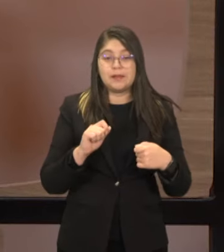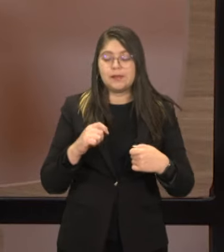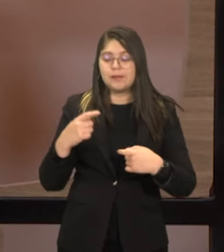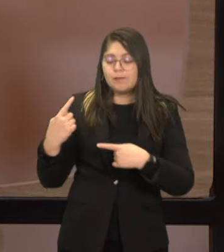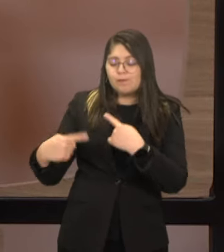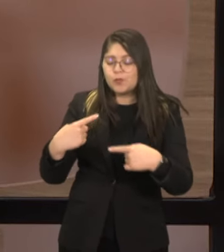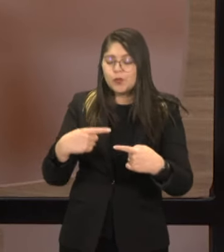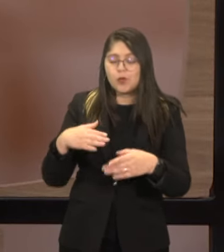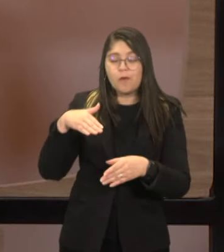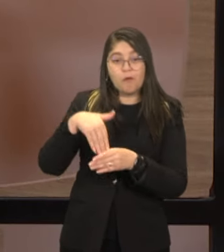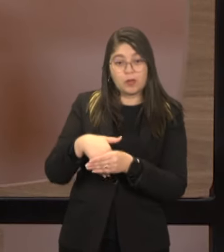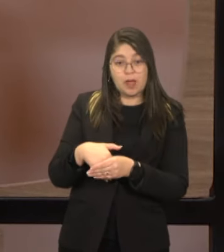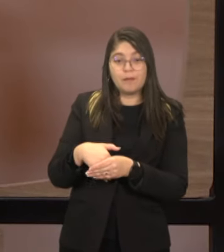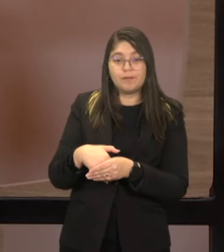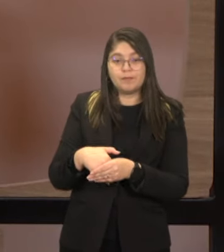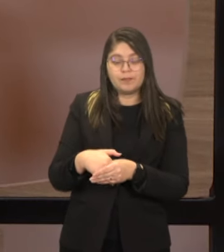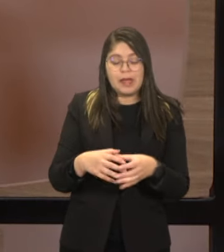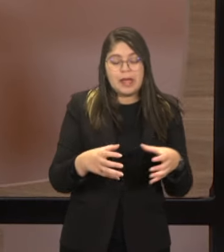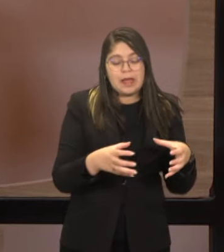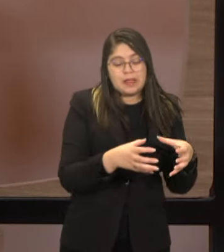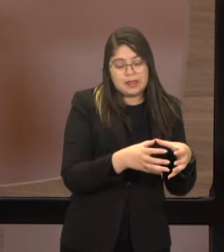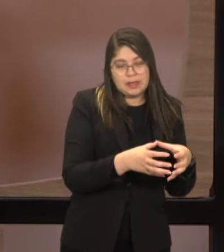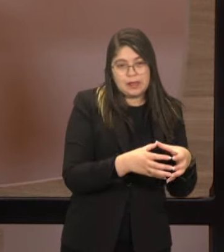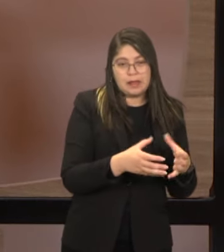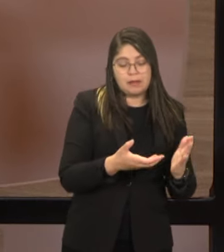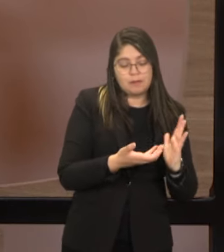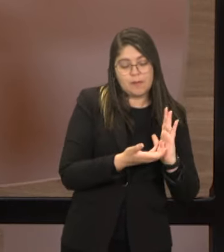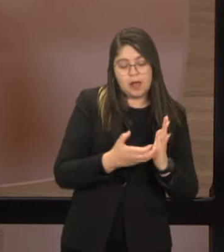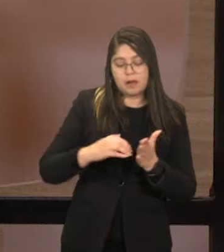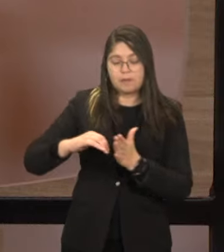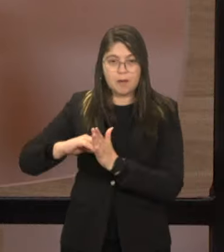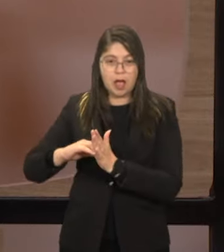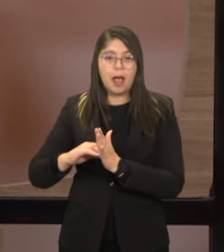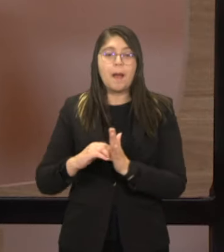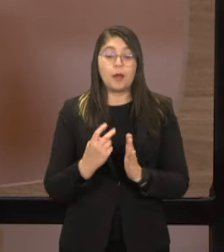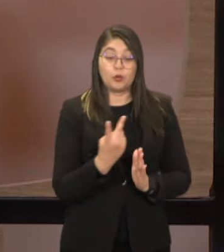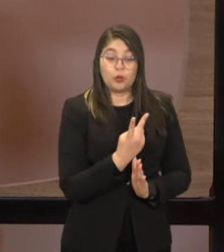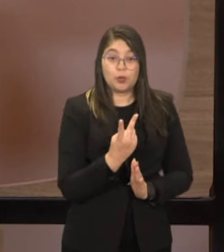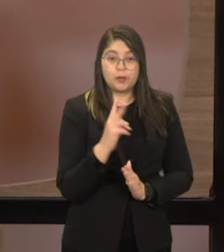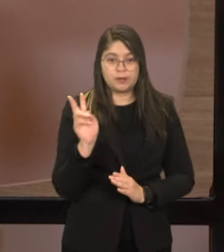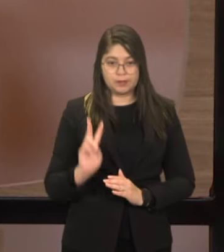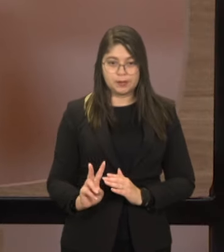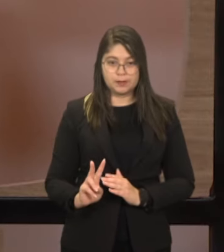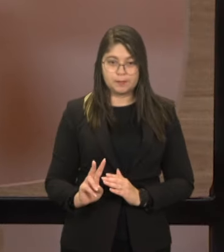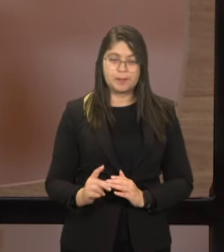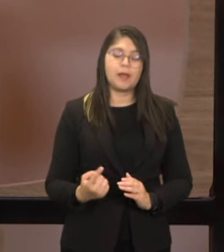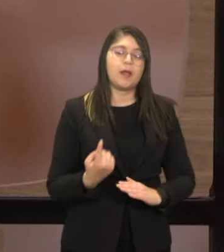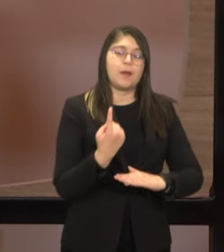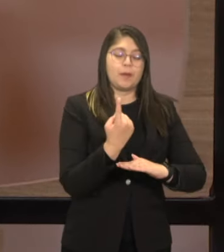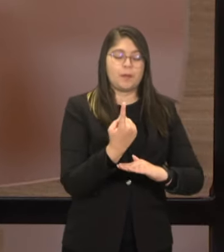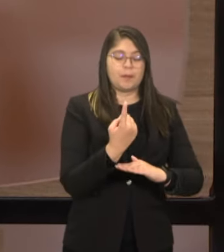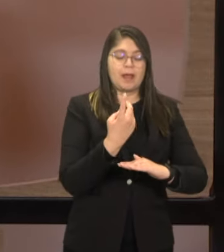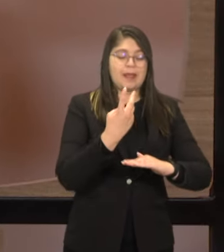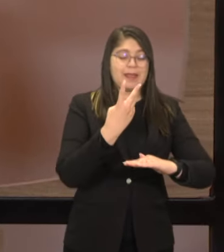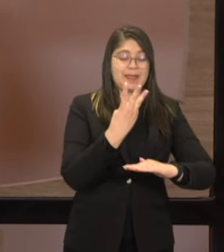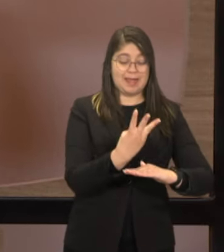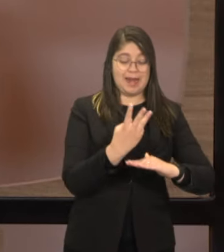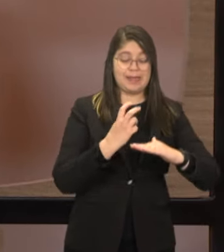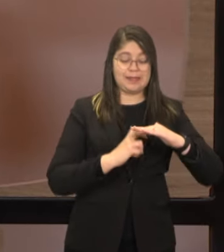dois turnos em cada casa do Congresso. Então, num primeiro turno, ela tem que ser aprovada por 3/5, o que corresponde